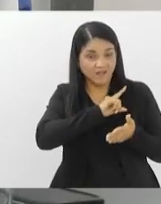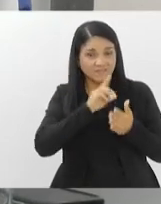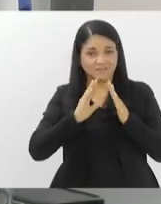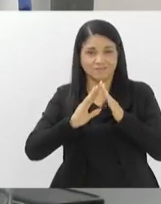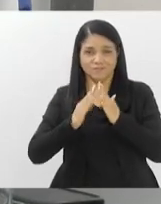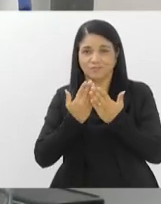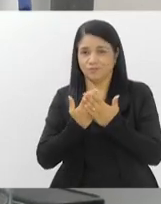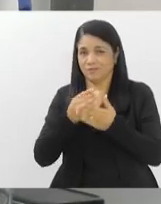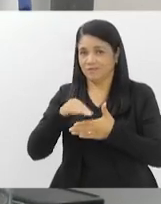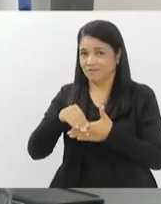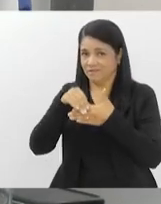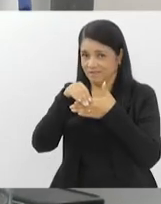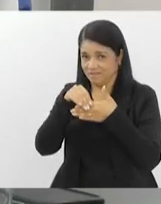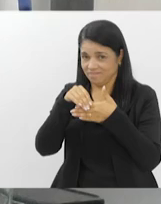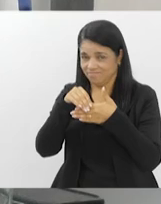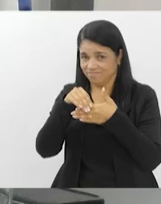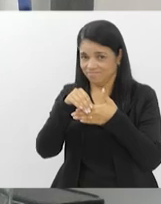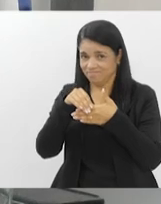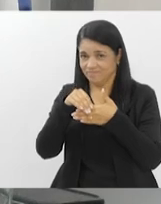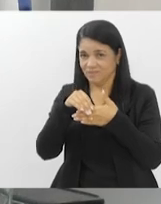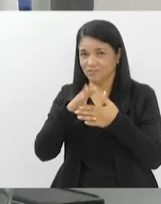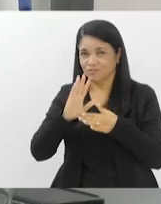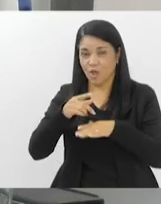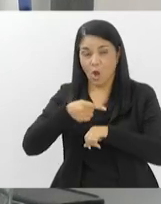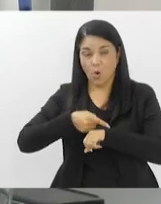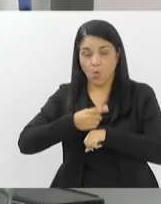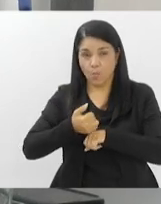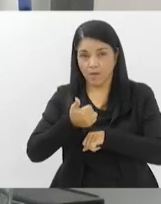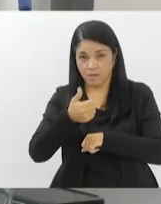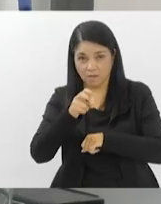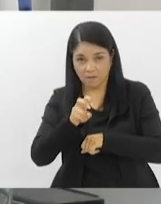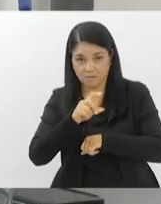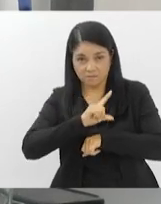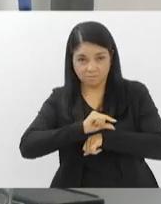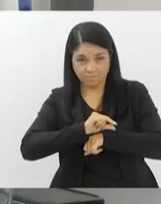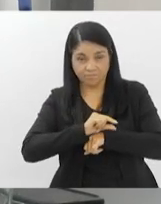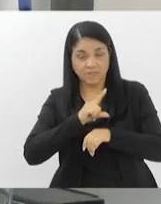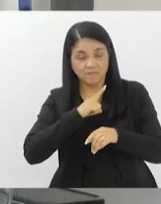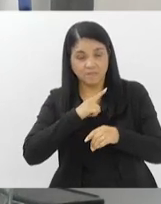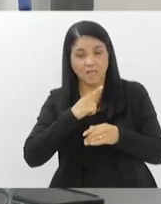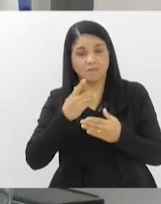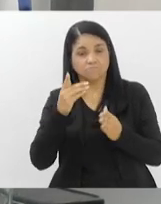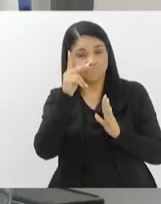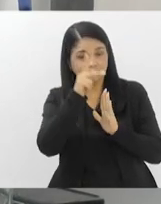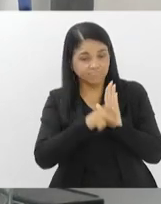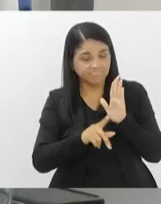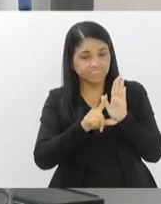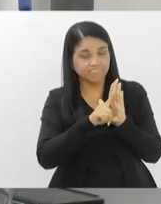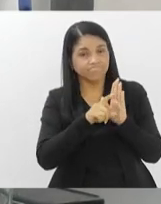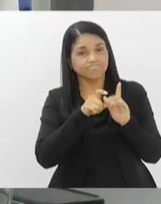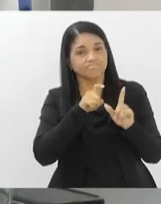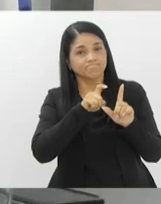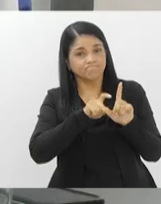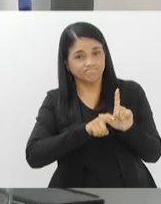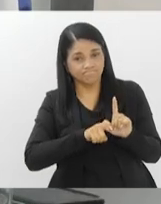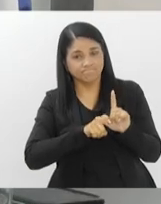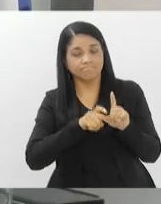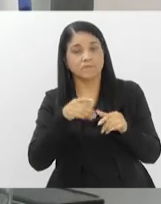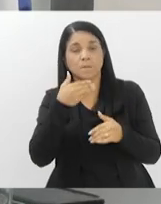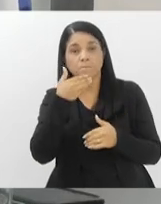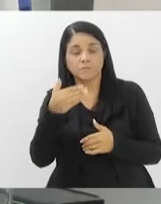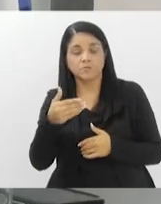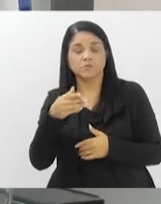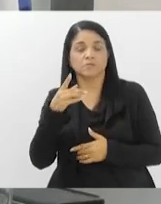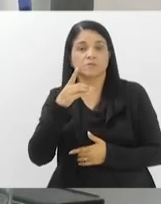Líderes. A gente já são 1h15, tem alguns processos aqui que estão pendentes, que foram pedidos, inclusive, da deputada